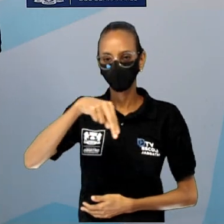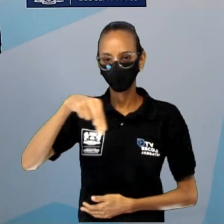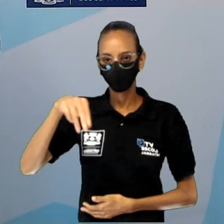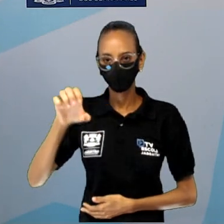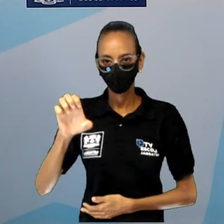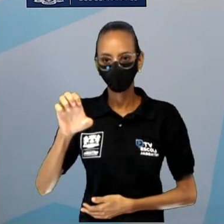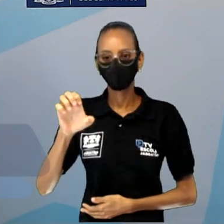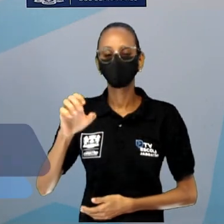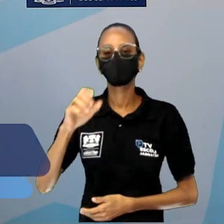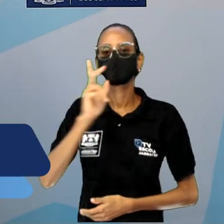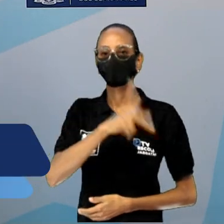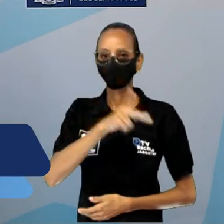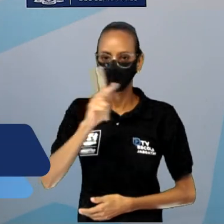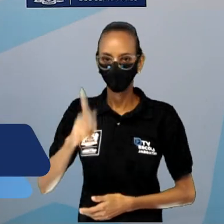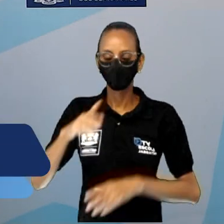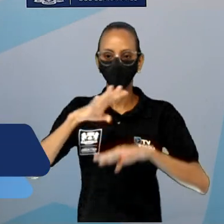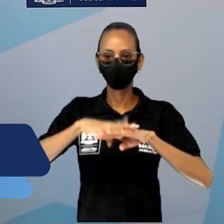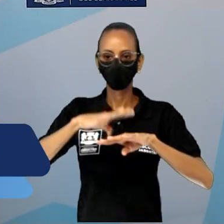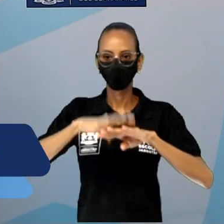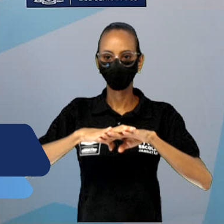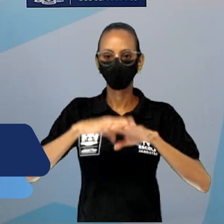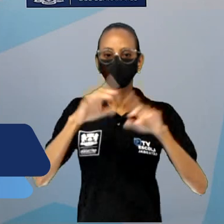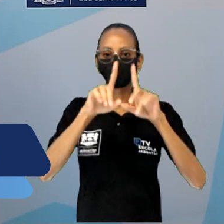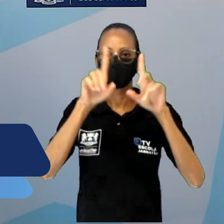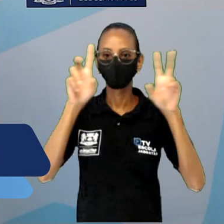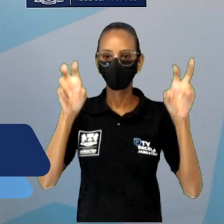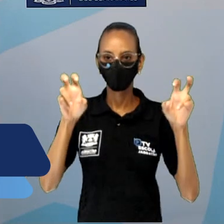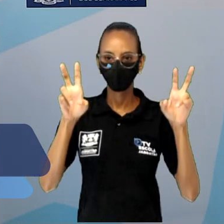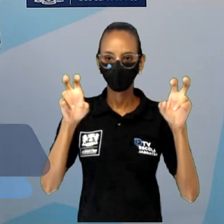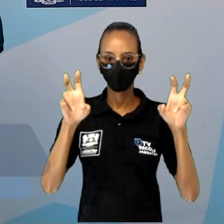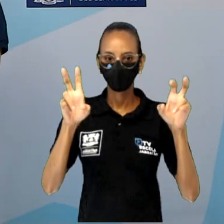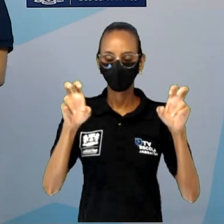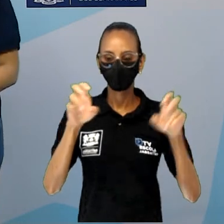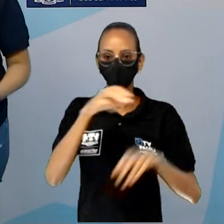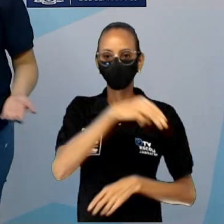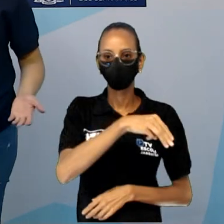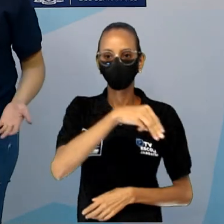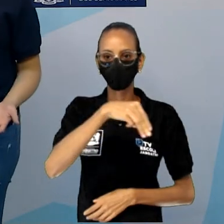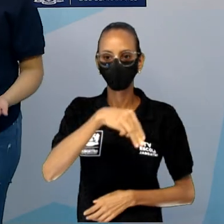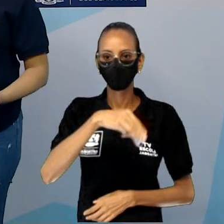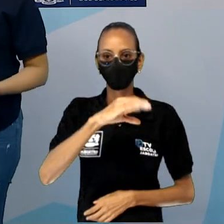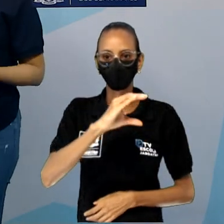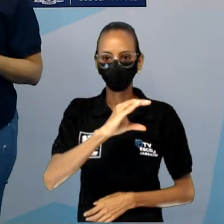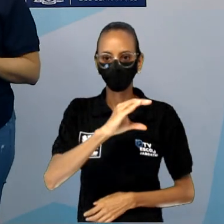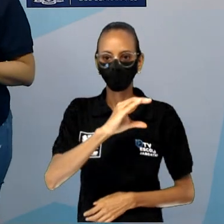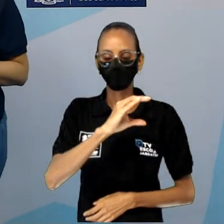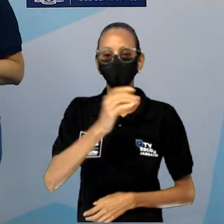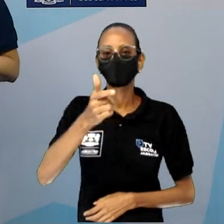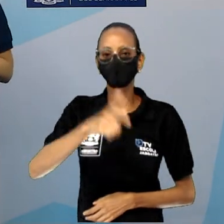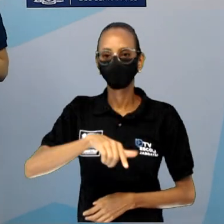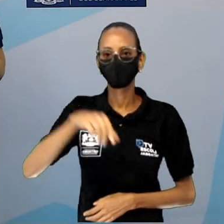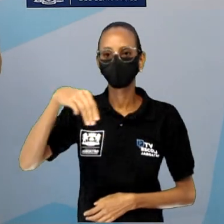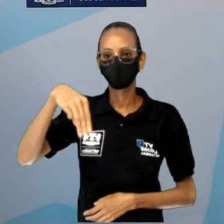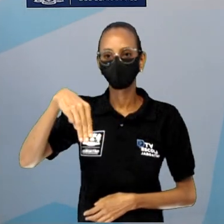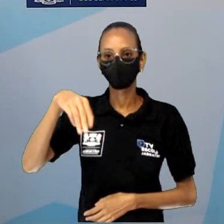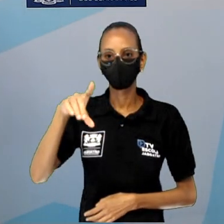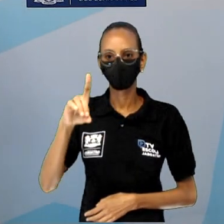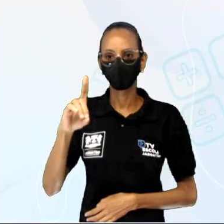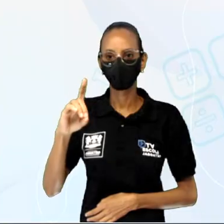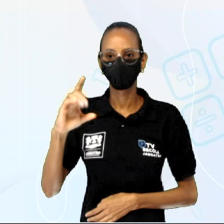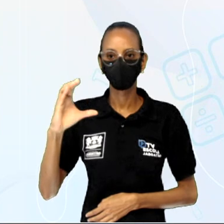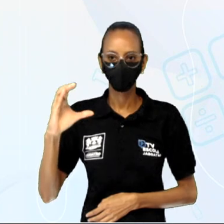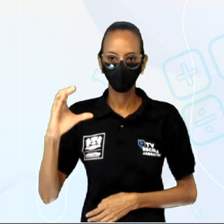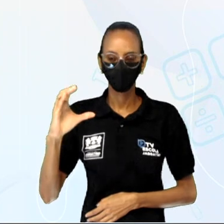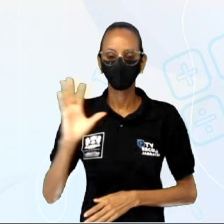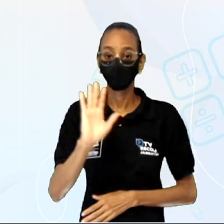ver múltiplos divisores através de MMC e MDC, né? Só que na aula passada eu deixei aqui um desafio para vocês.